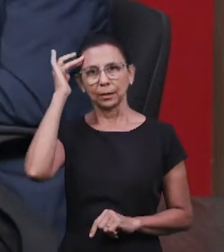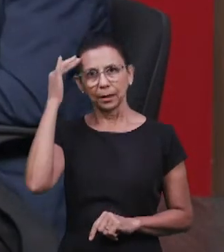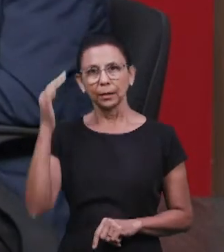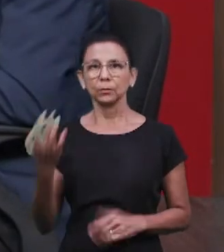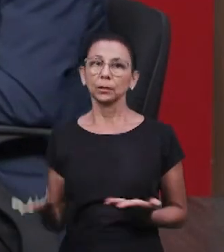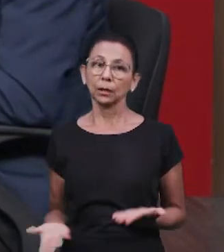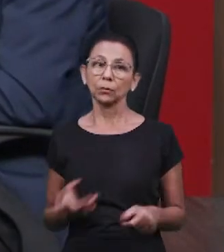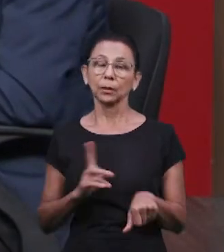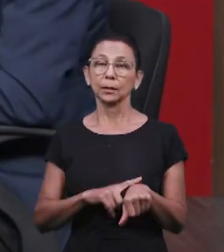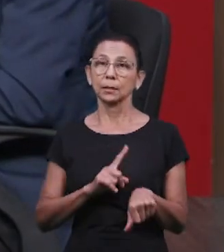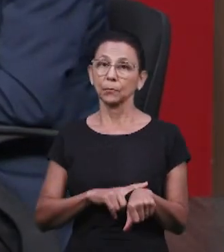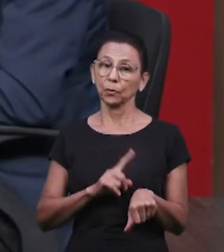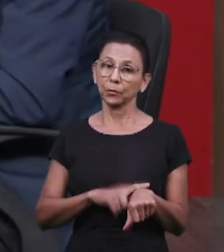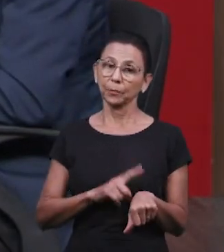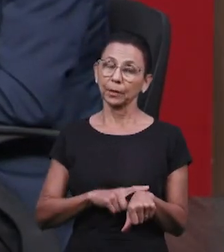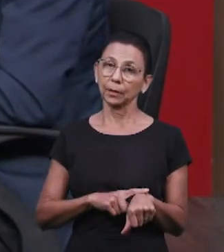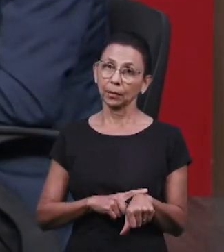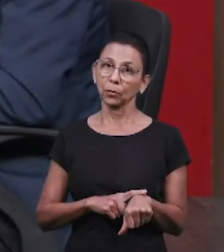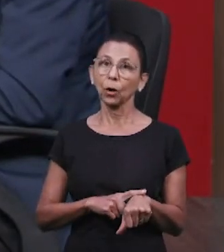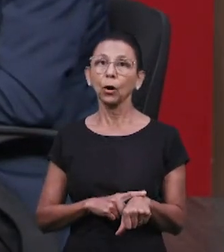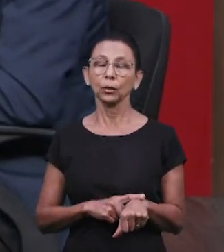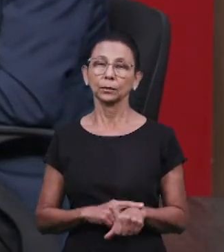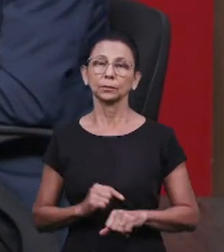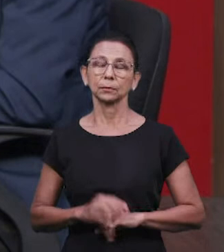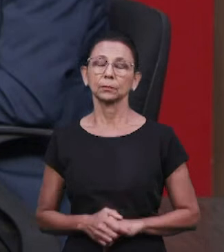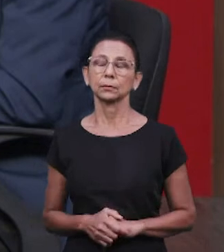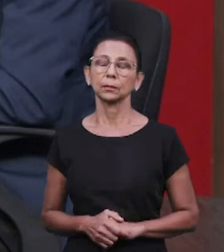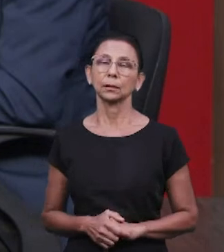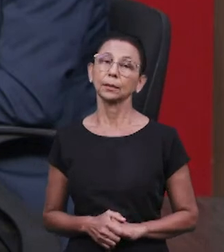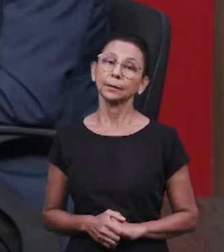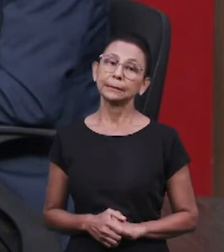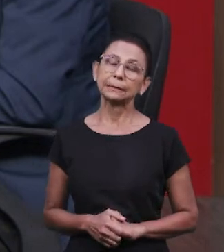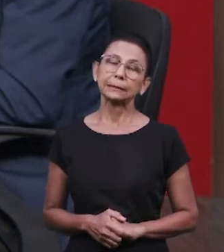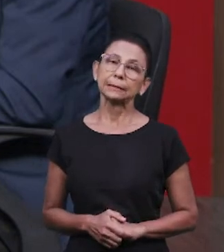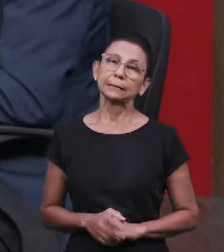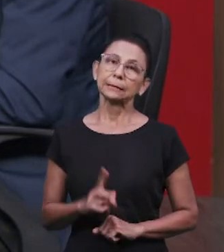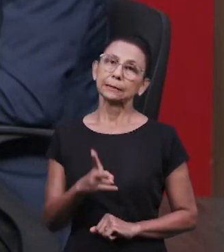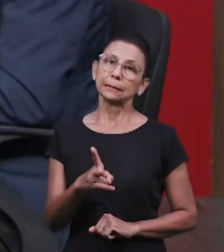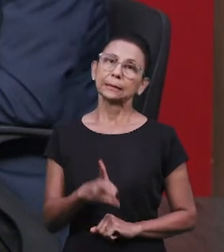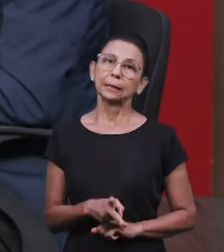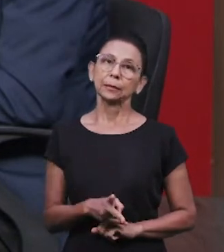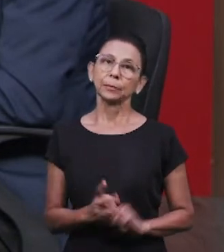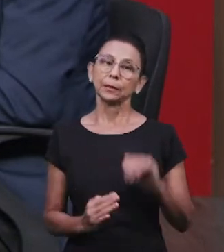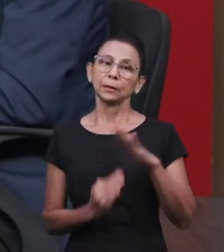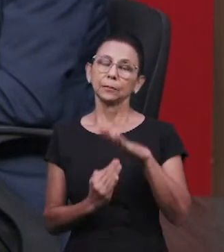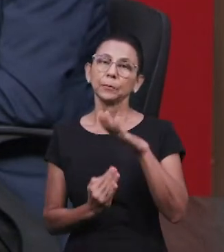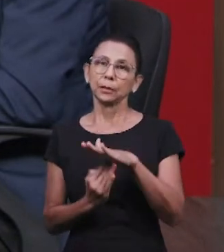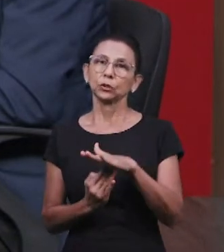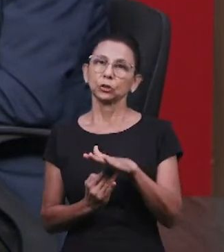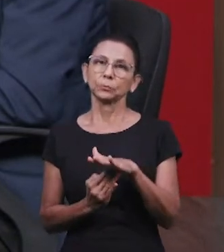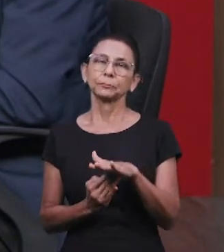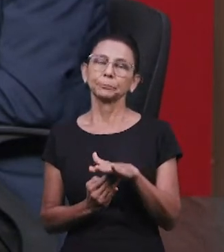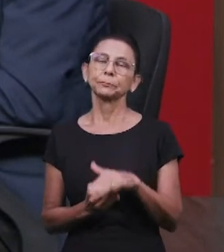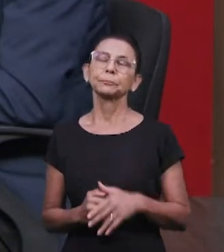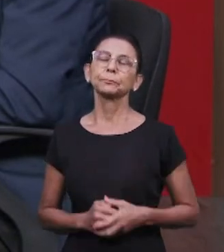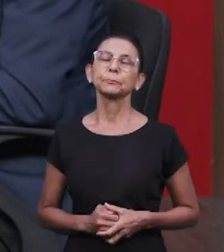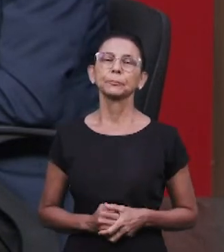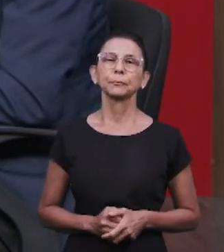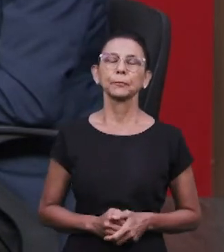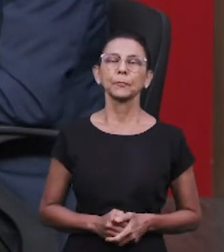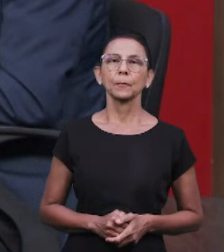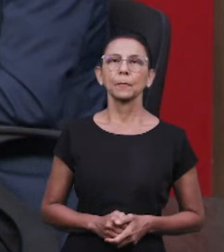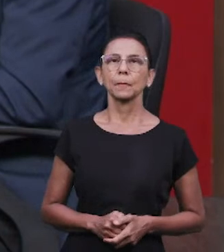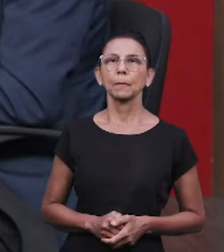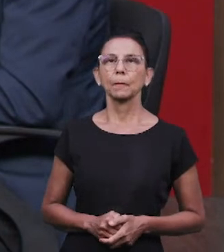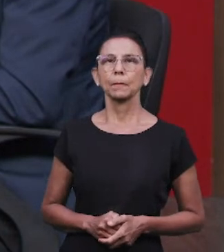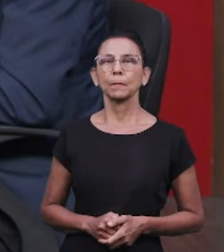vamos dizer, nesse novo nível, né? Que eu acho que a gente tem que sempre impor o limite, né? Então,